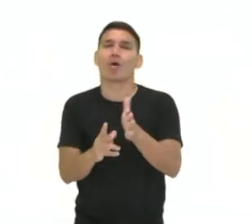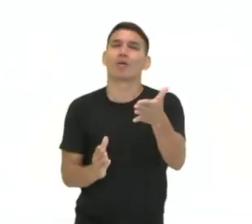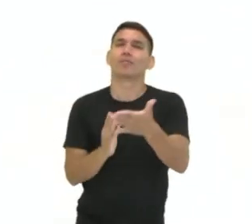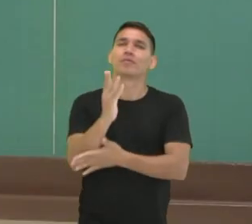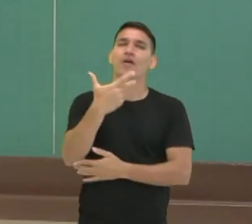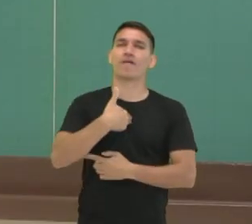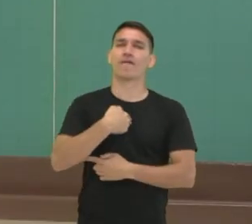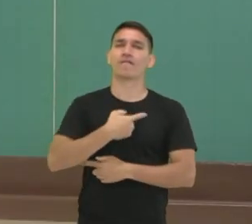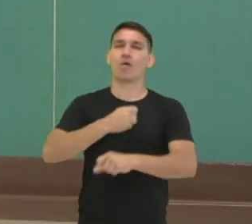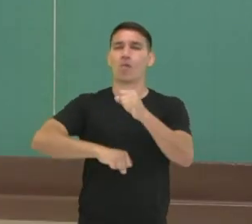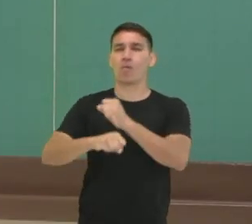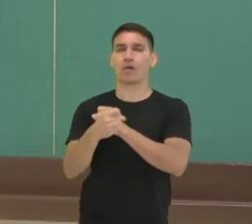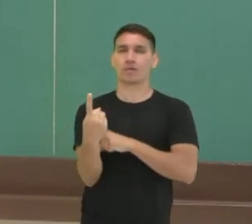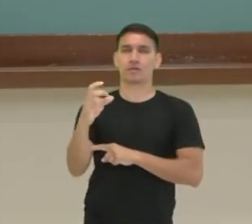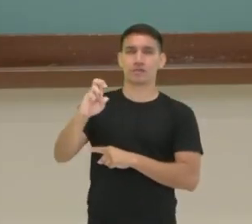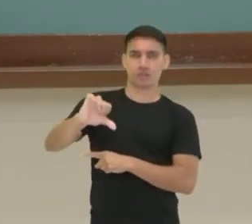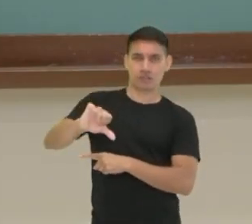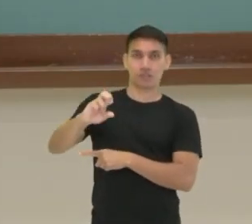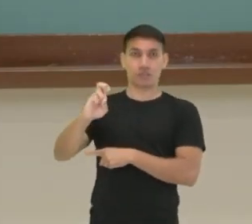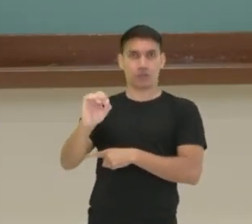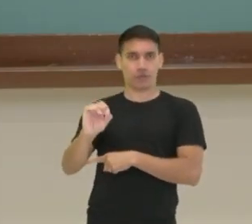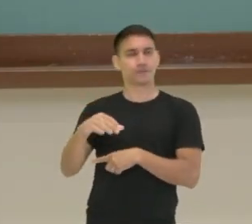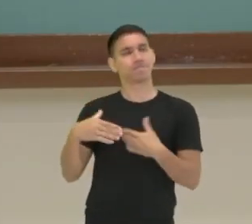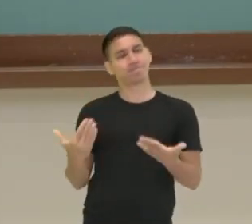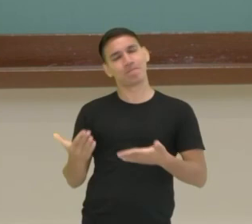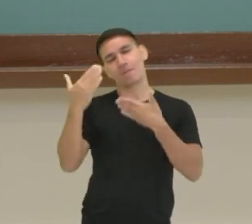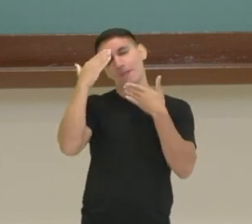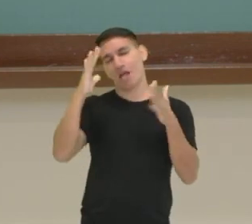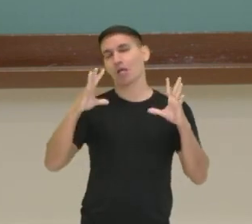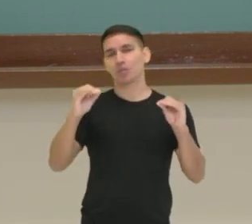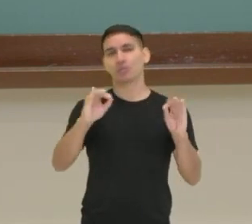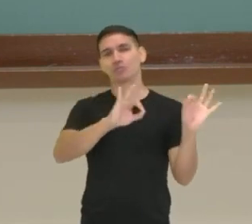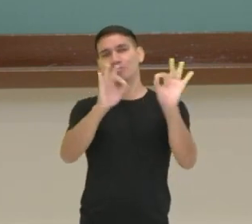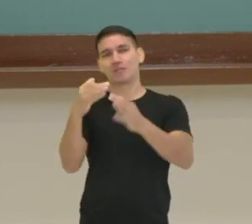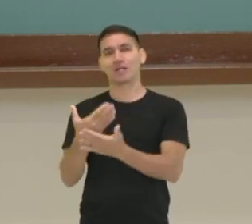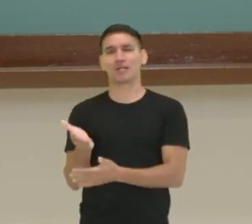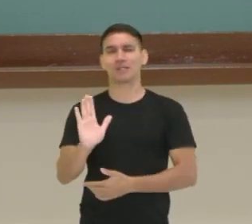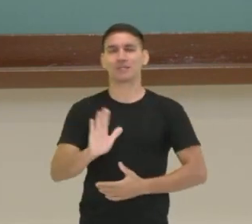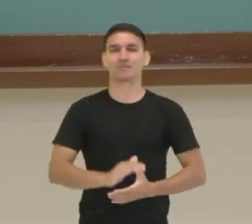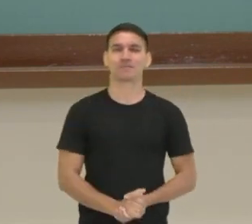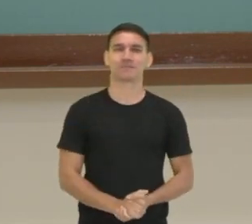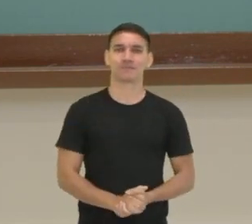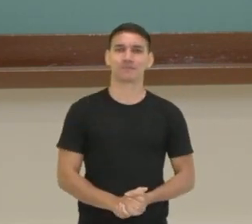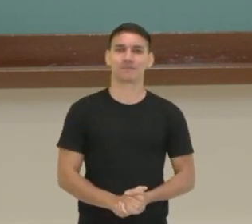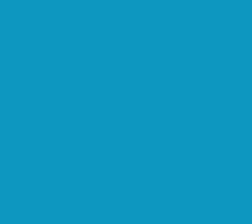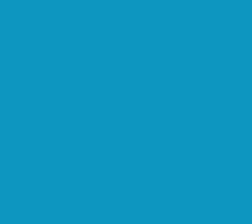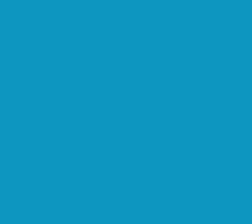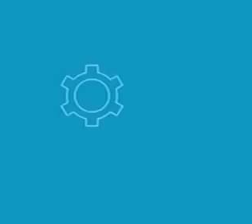eleições de 1950. Então, agradeço a todos por mais essa aula. Até a próxima, pessoal.